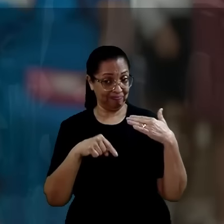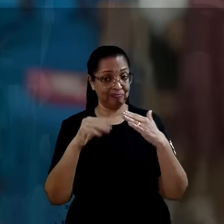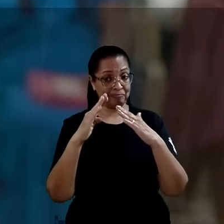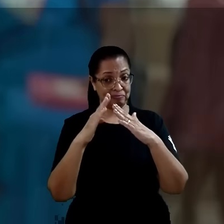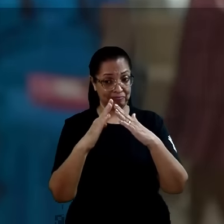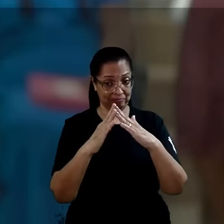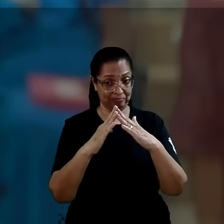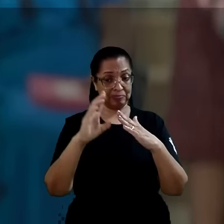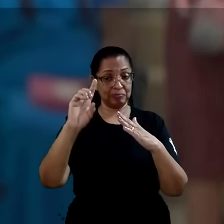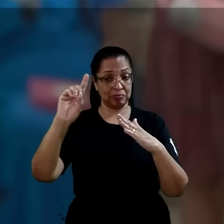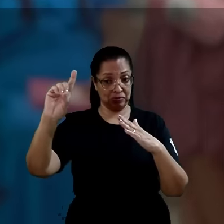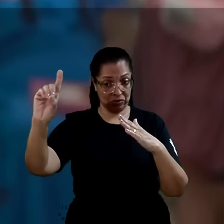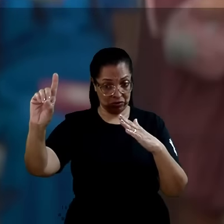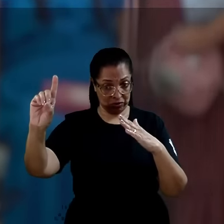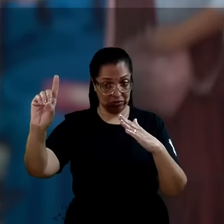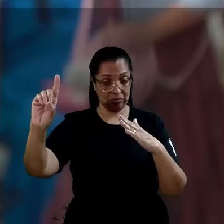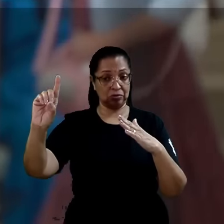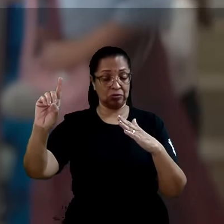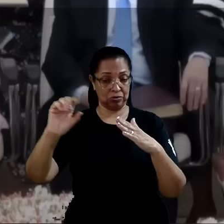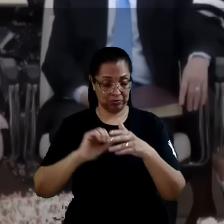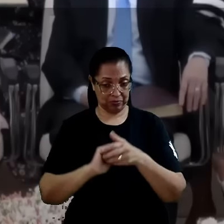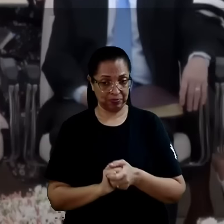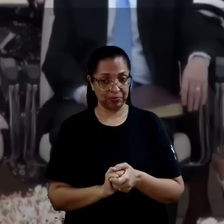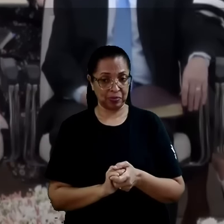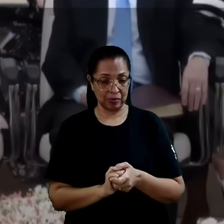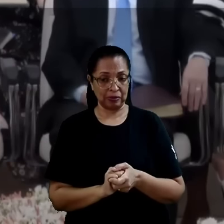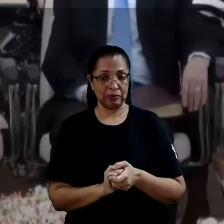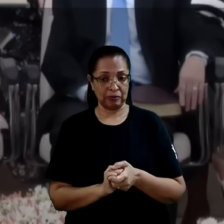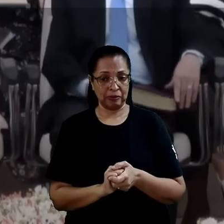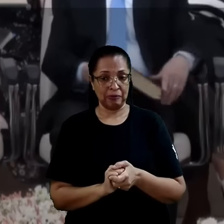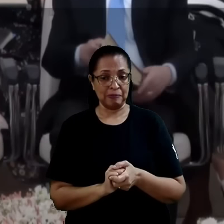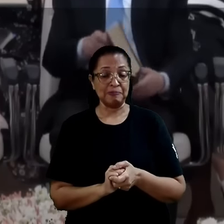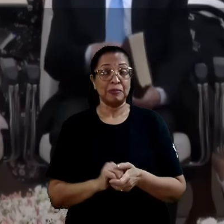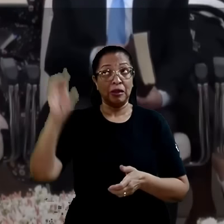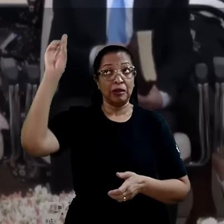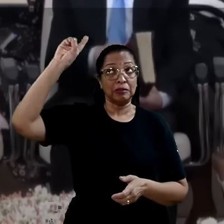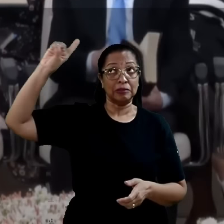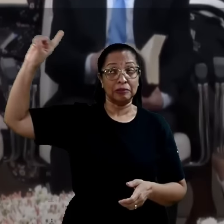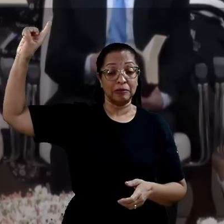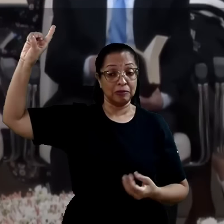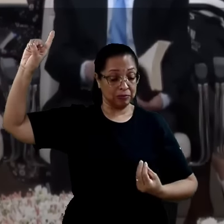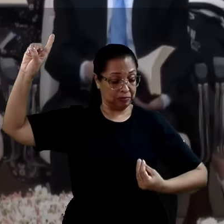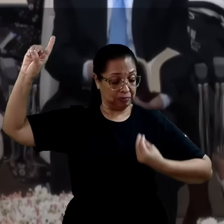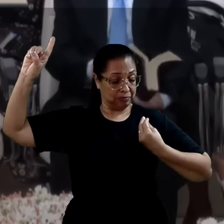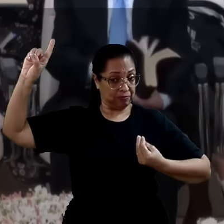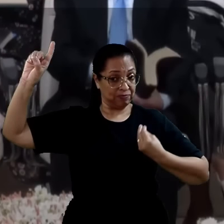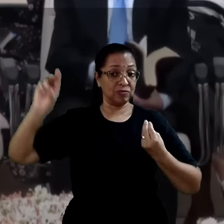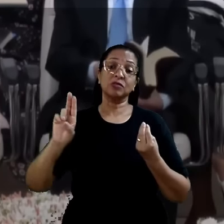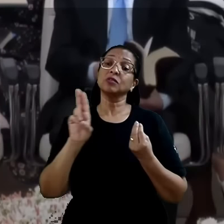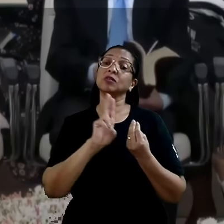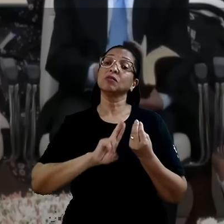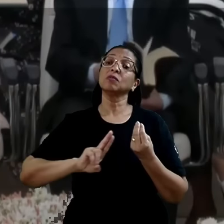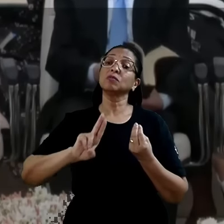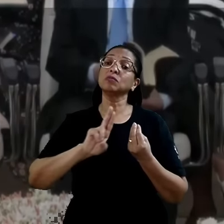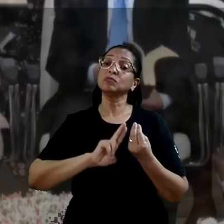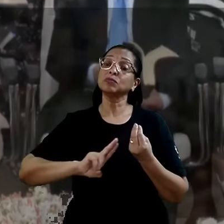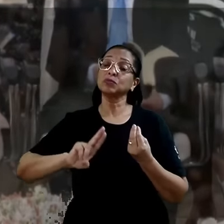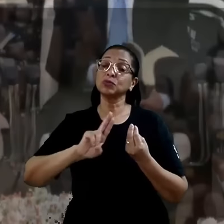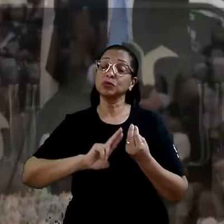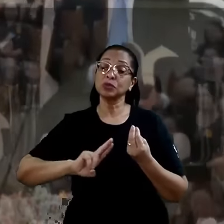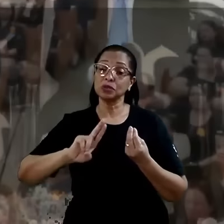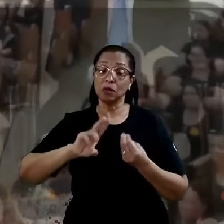através da Profecia dos dons de curar isso era algo que estava no ministério de